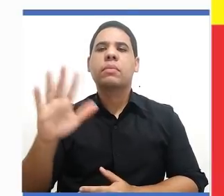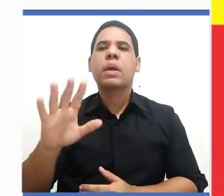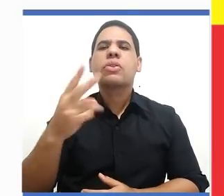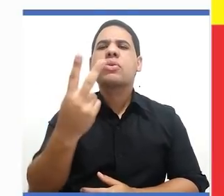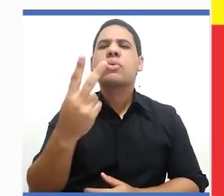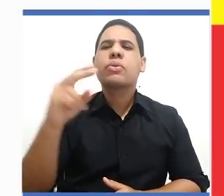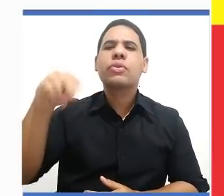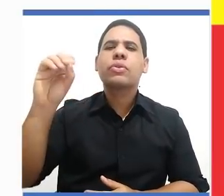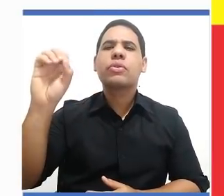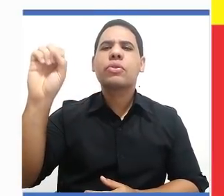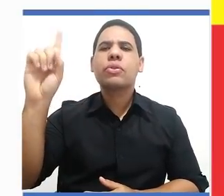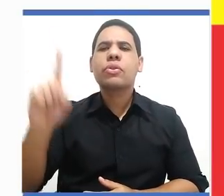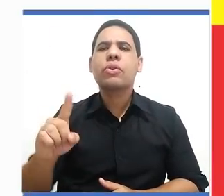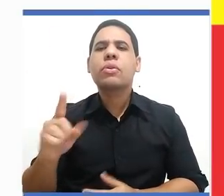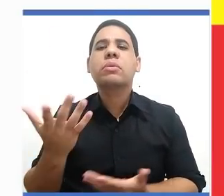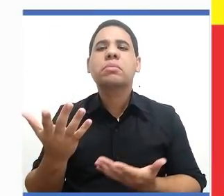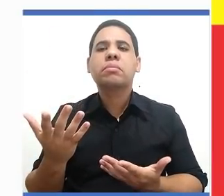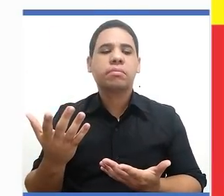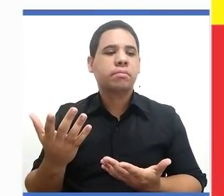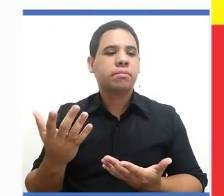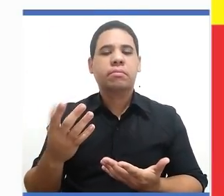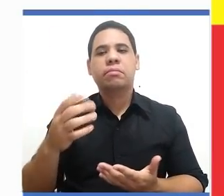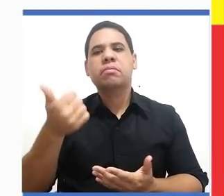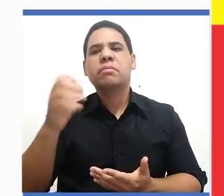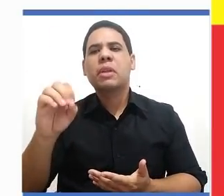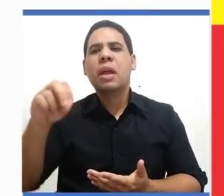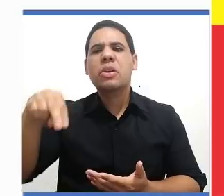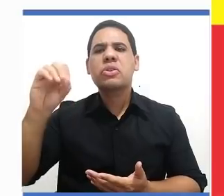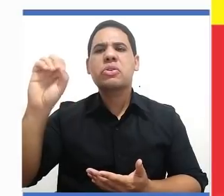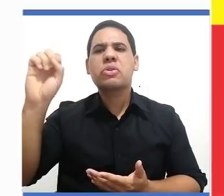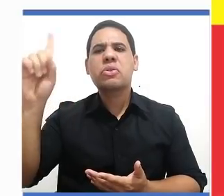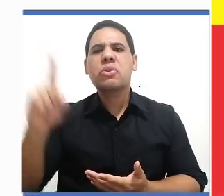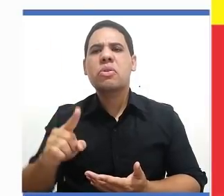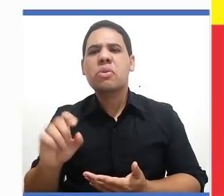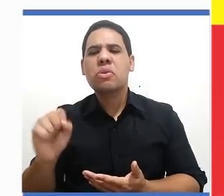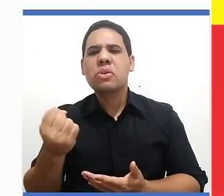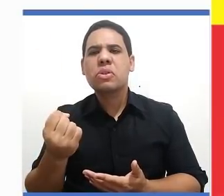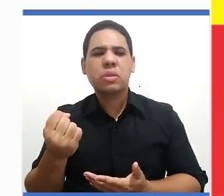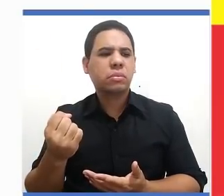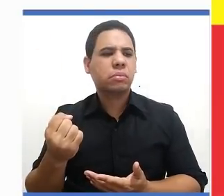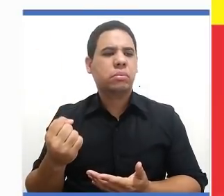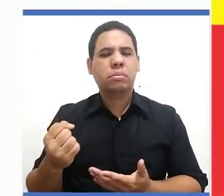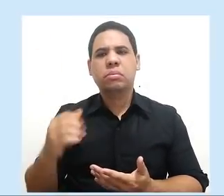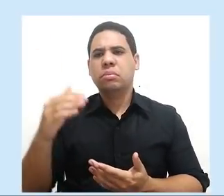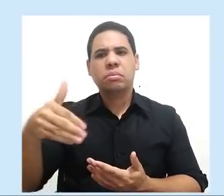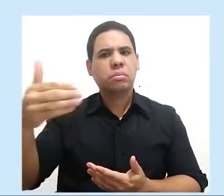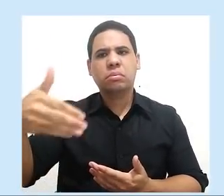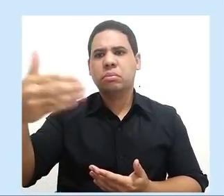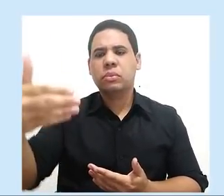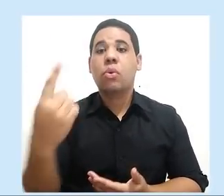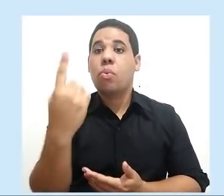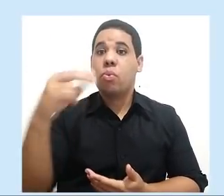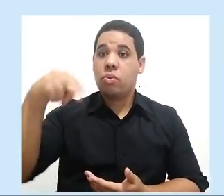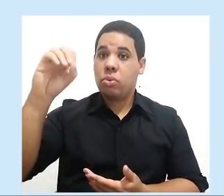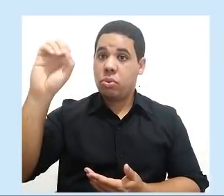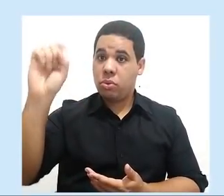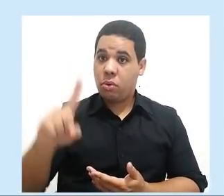1.852 metros. 2 nós. 2 vezes 1.852. 10 nós.